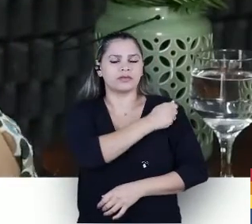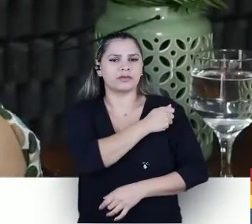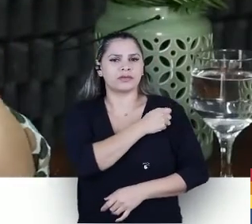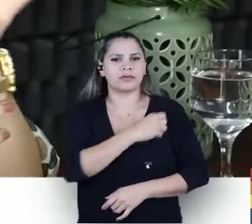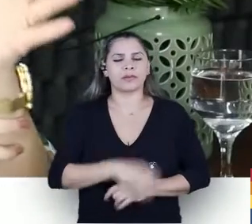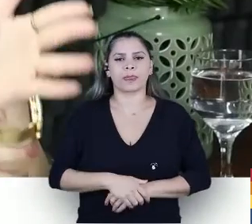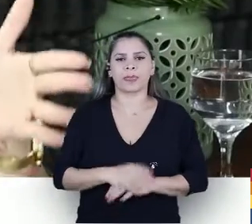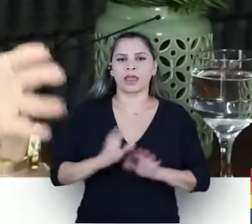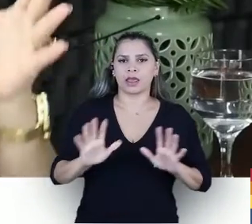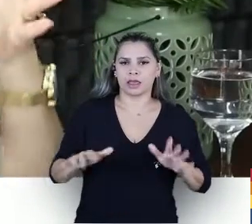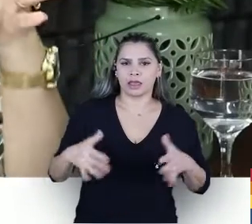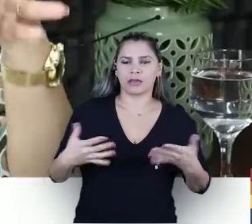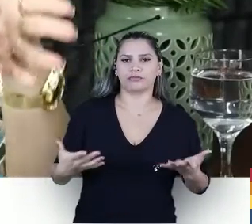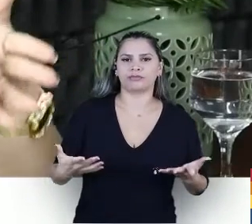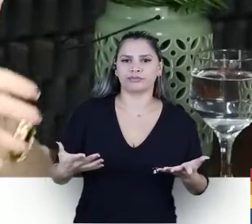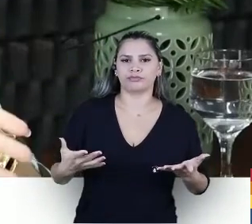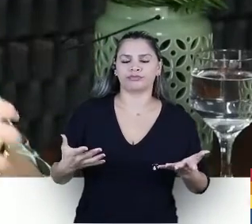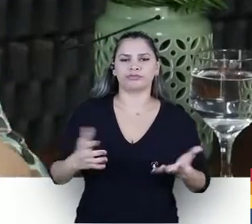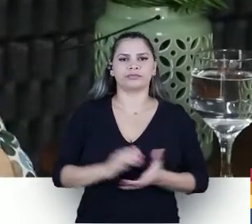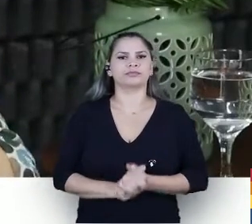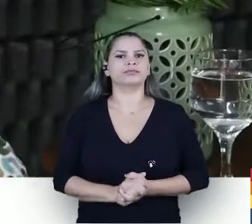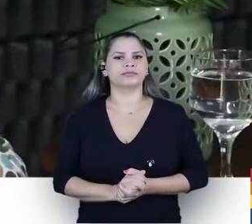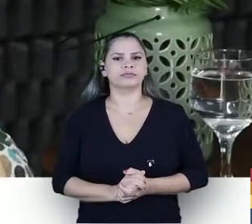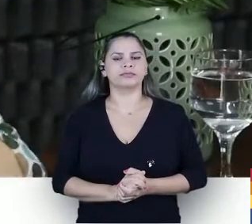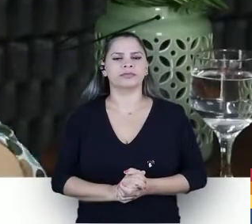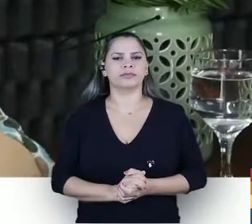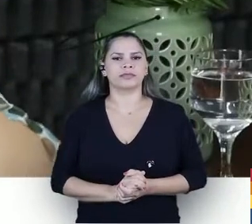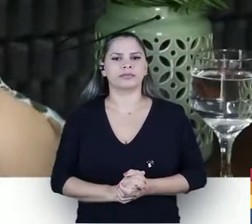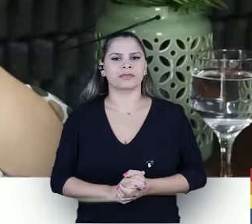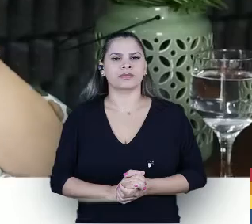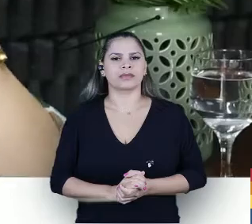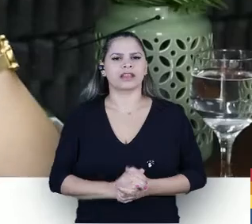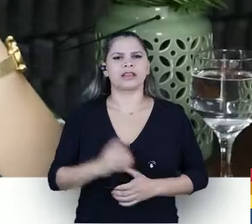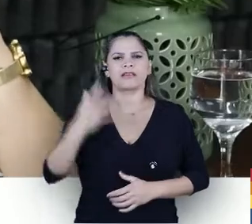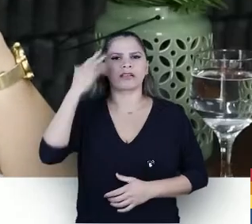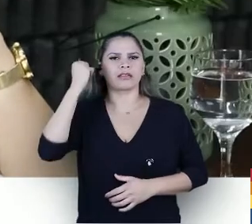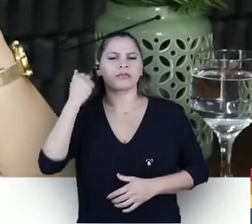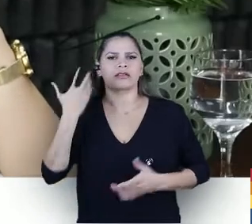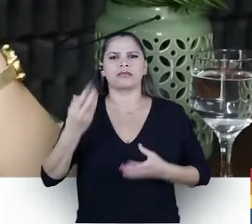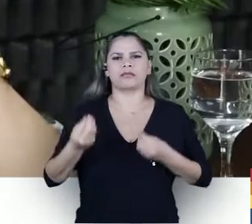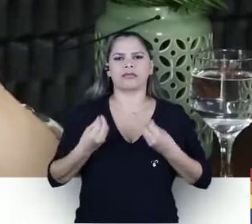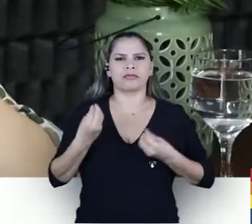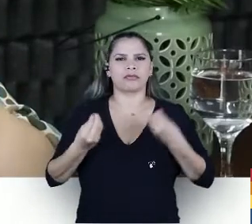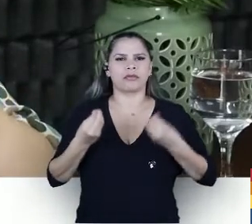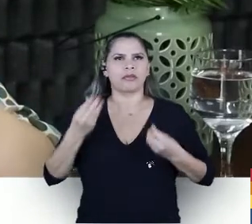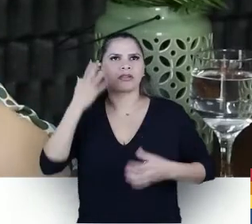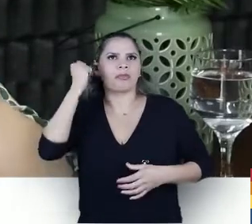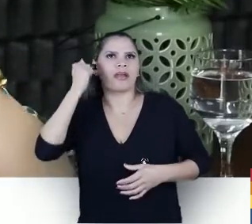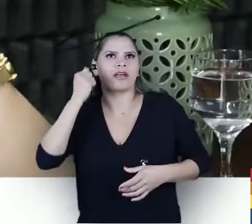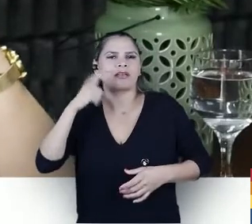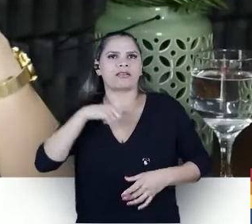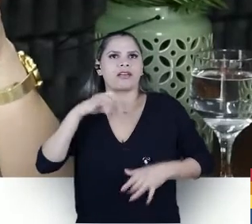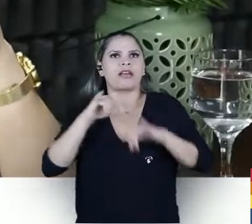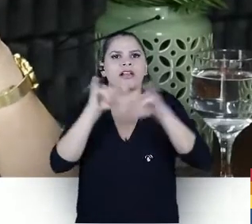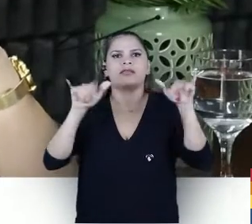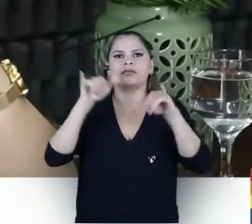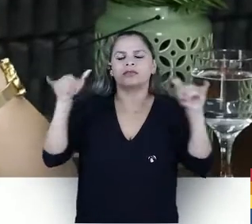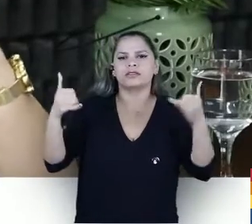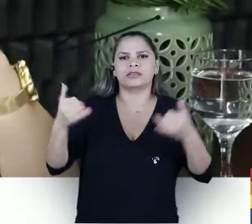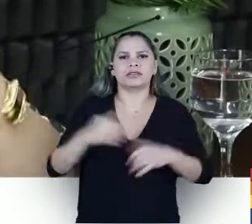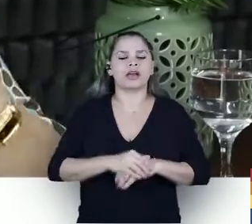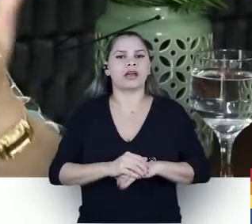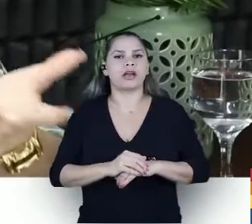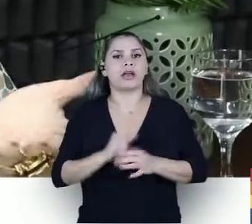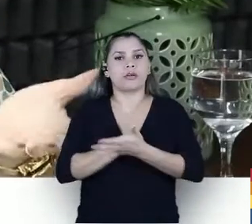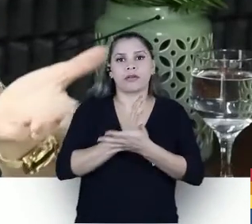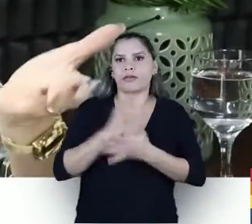para determinadas figuras que são importantes para eles, mas algumas situações até de grande